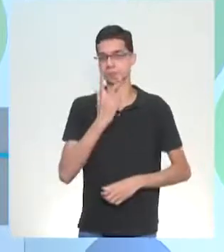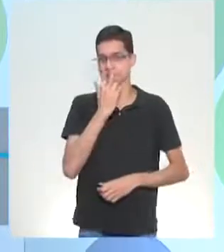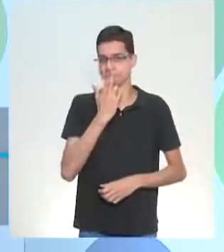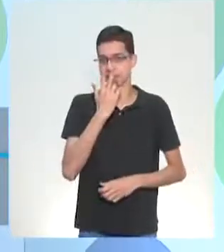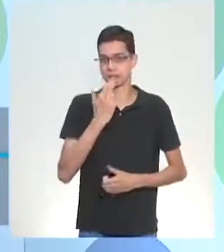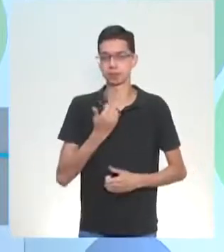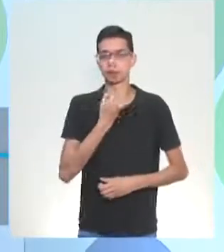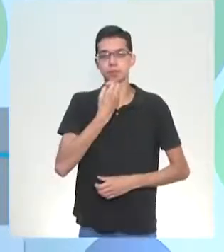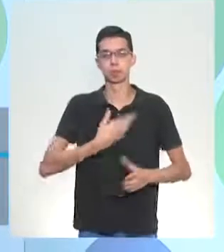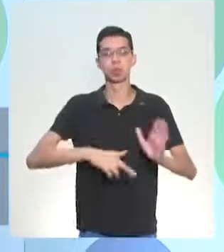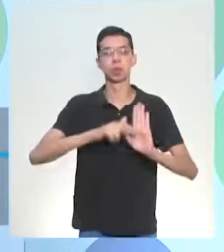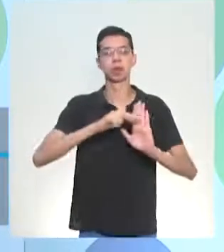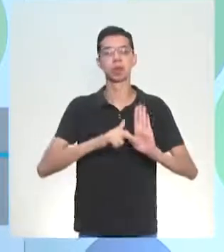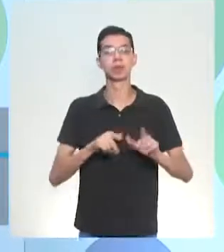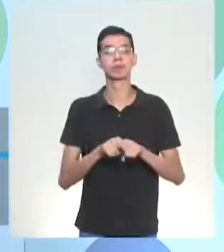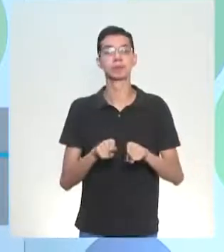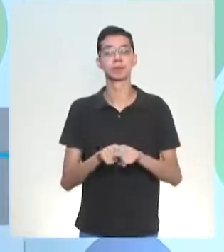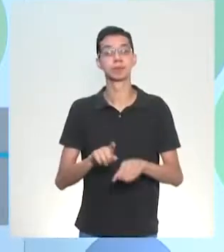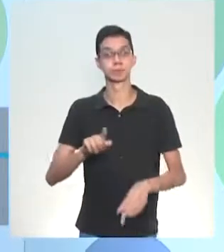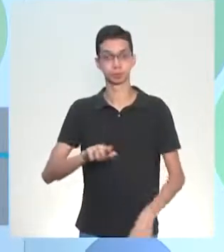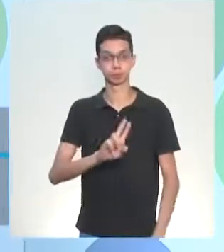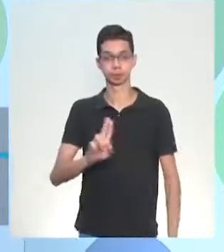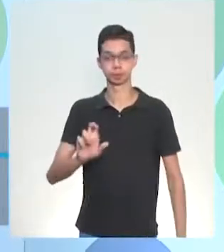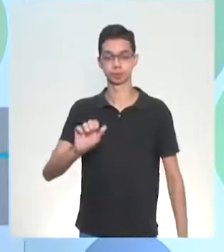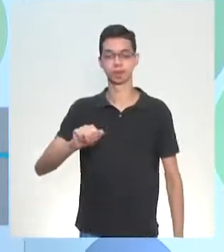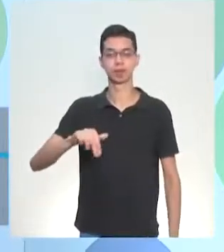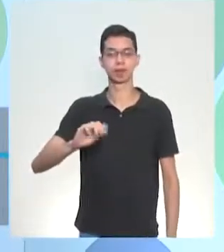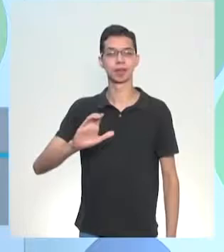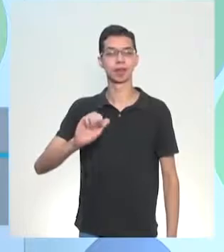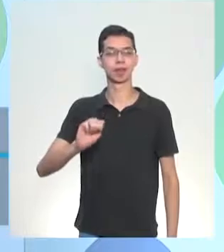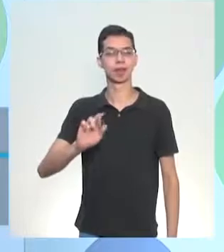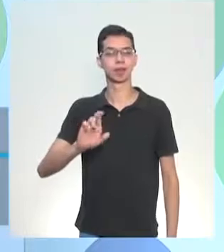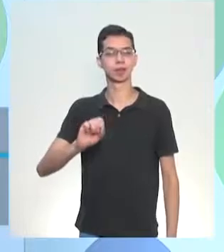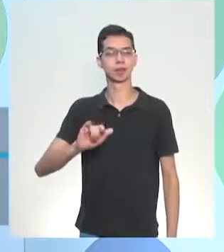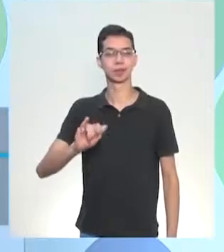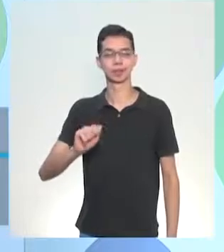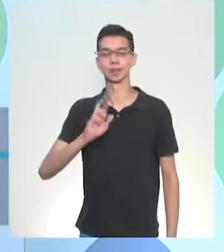maneiras e normas. A aluna Ana Carolina mandou essa. A aluna